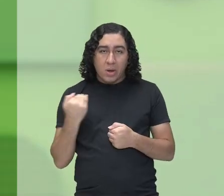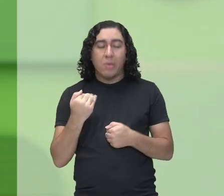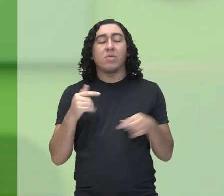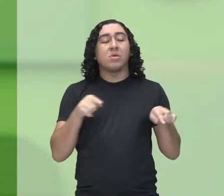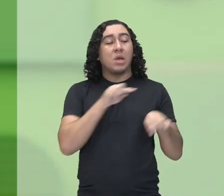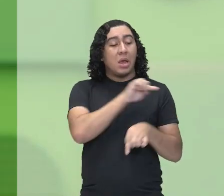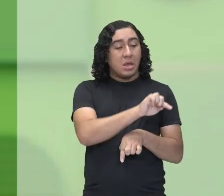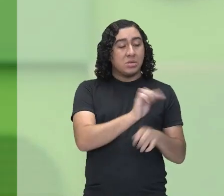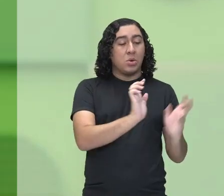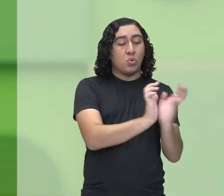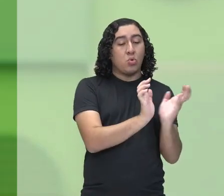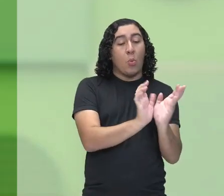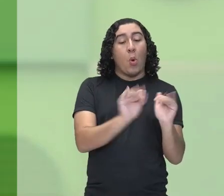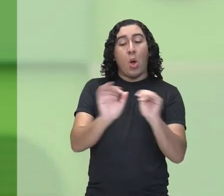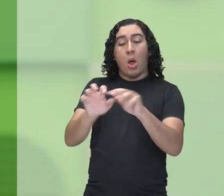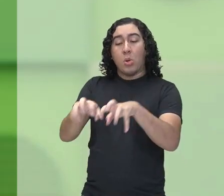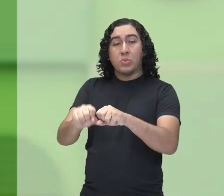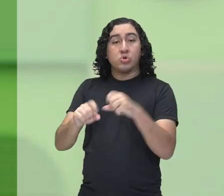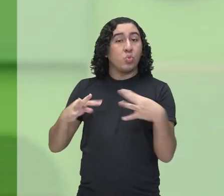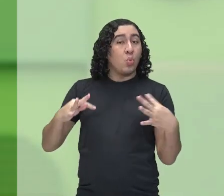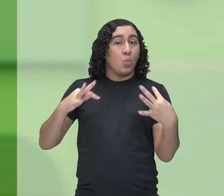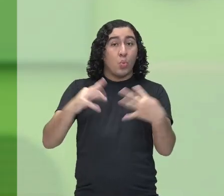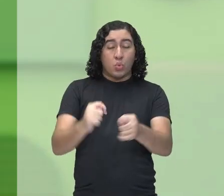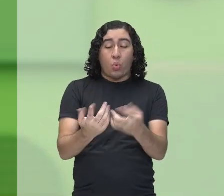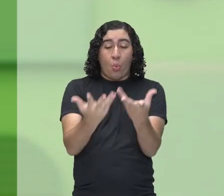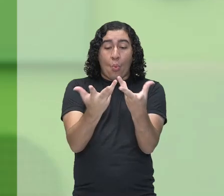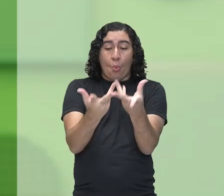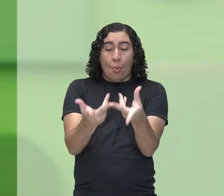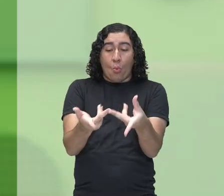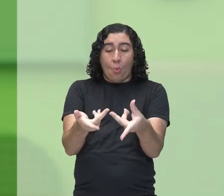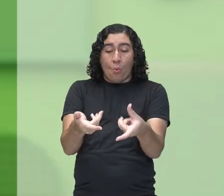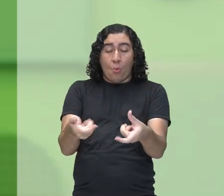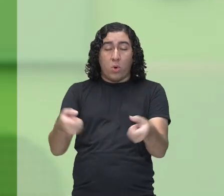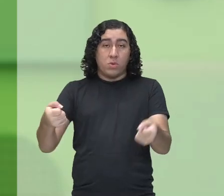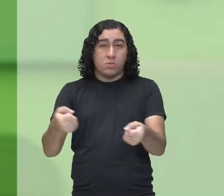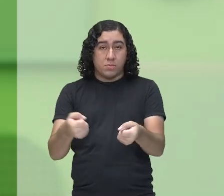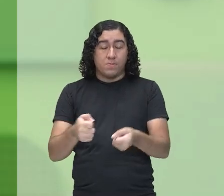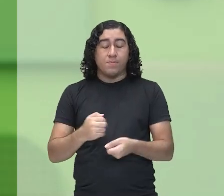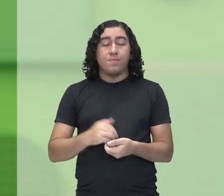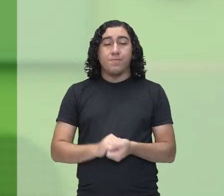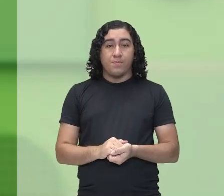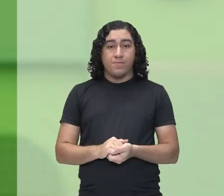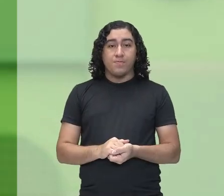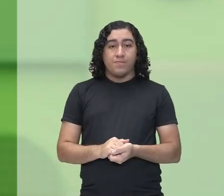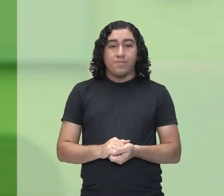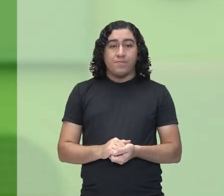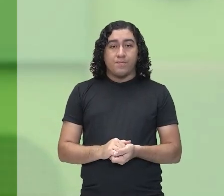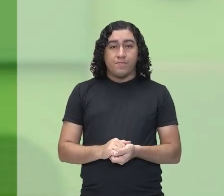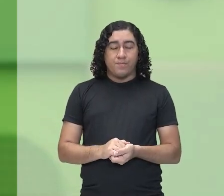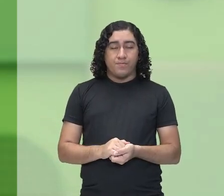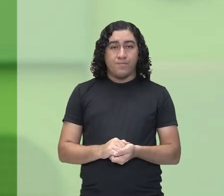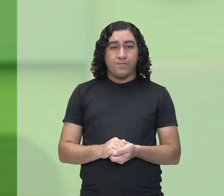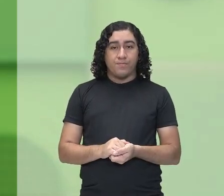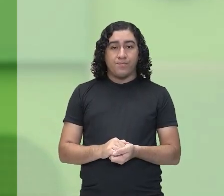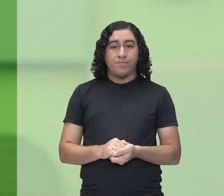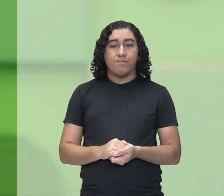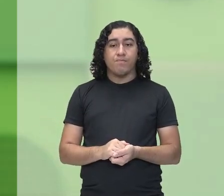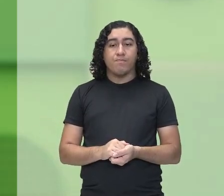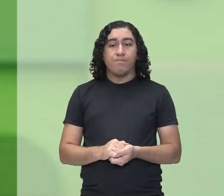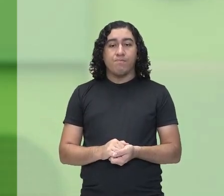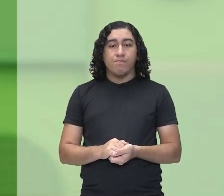atuar decompondo, né, participando do processo de decomposição, onde